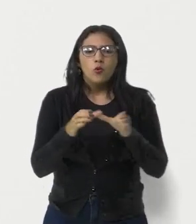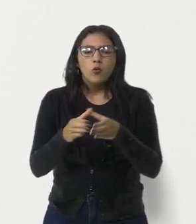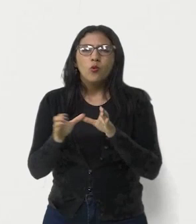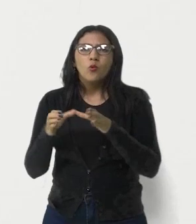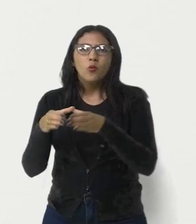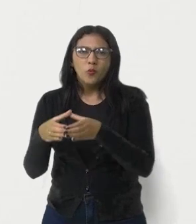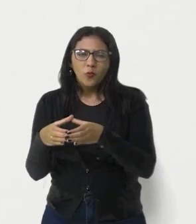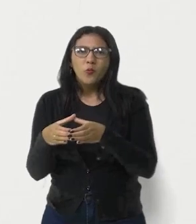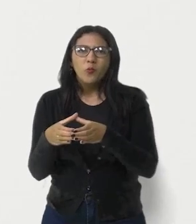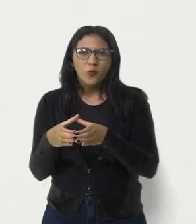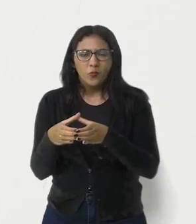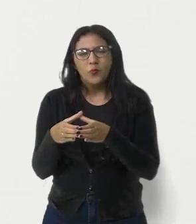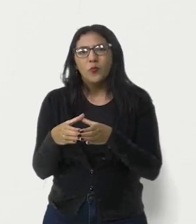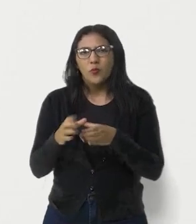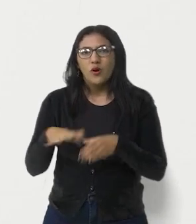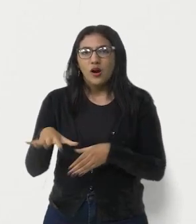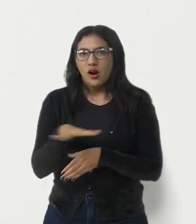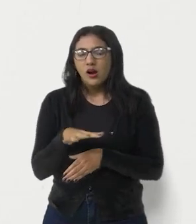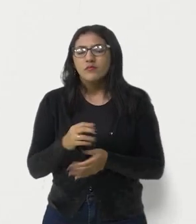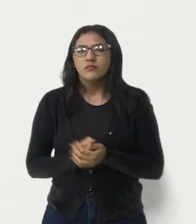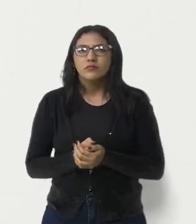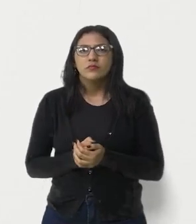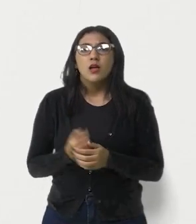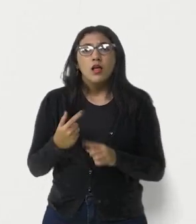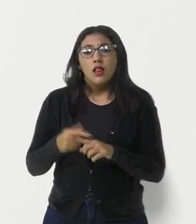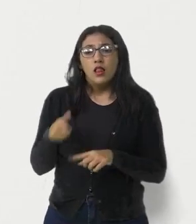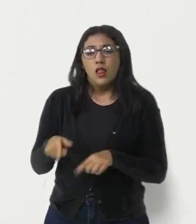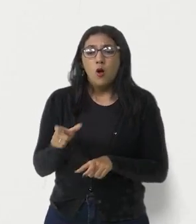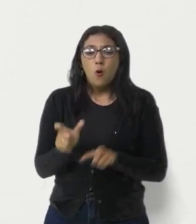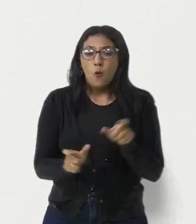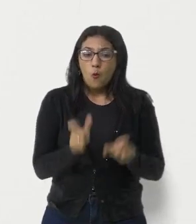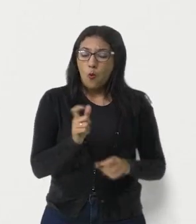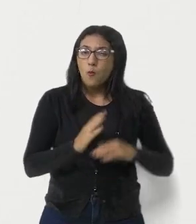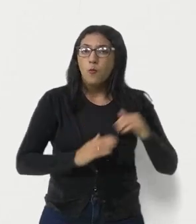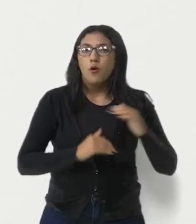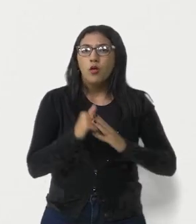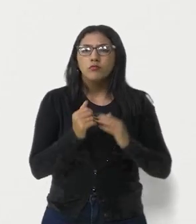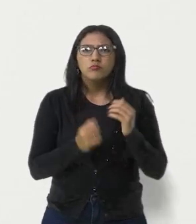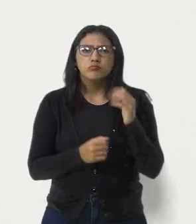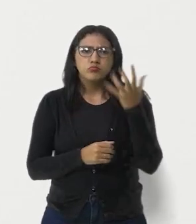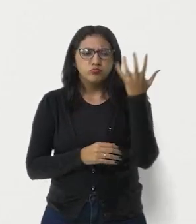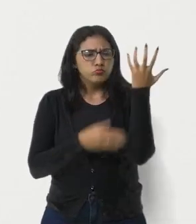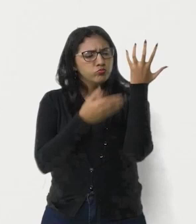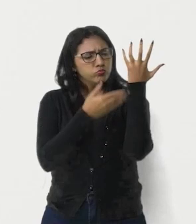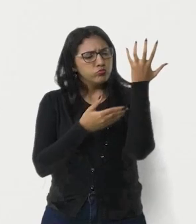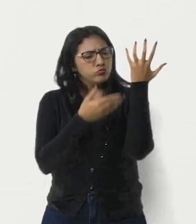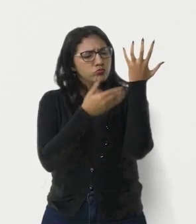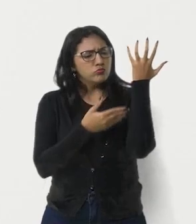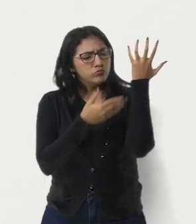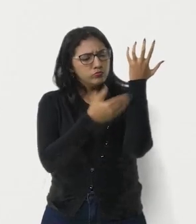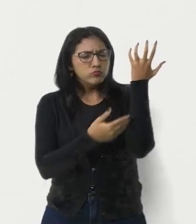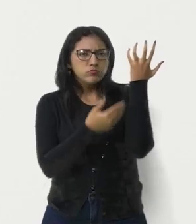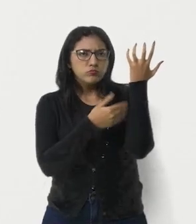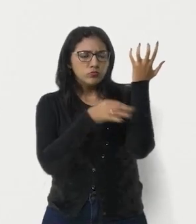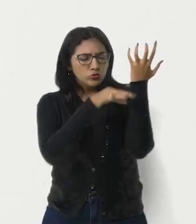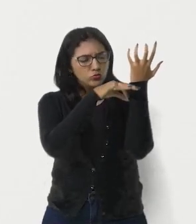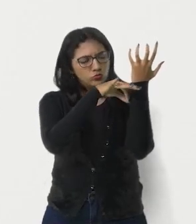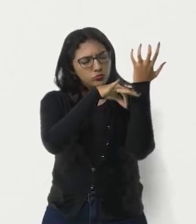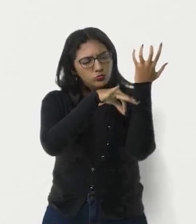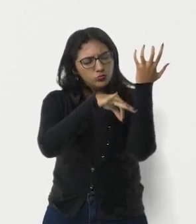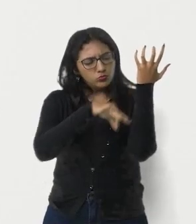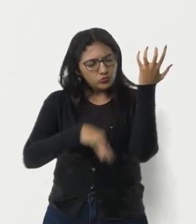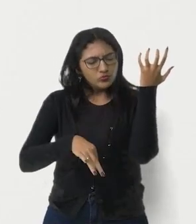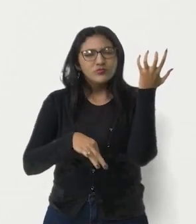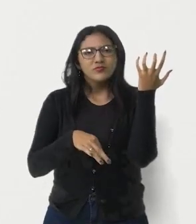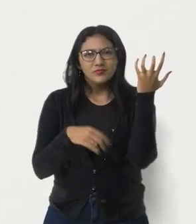reservas extrativistas, justamente porque os seringueiros extraem a sua matéria-prima da natureza,